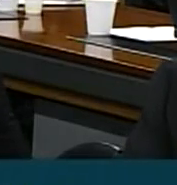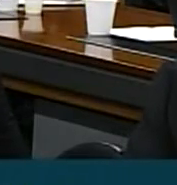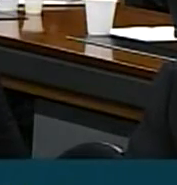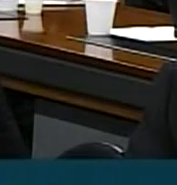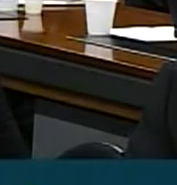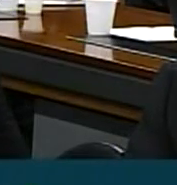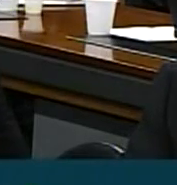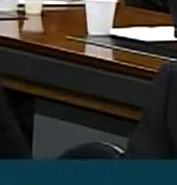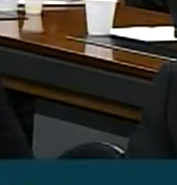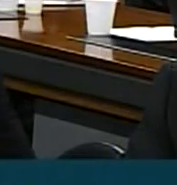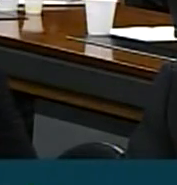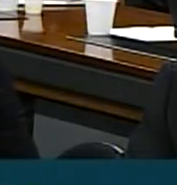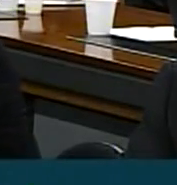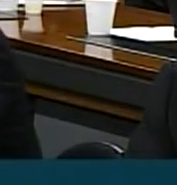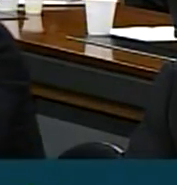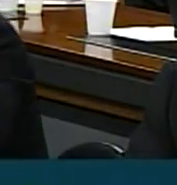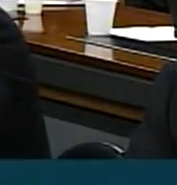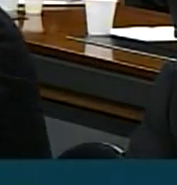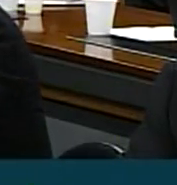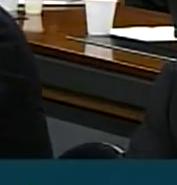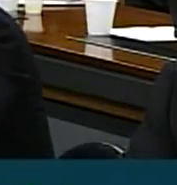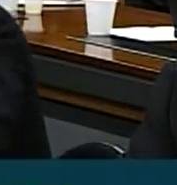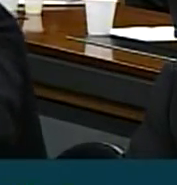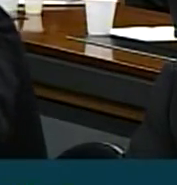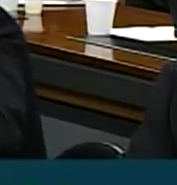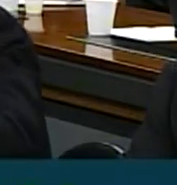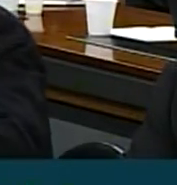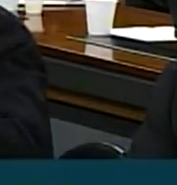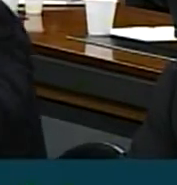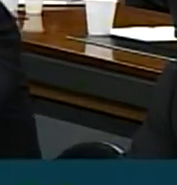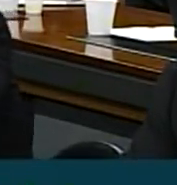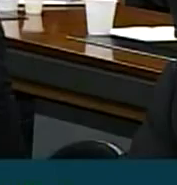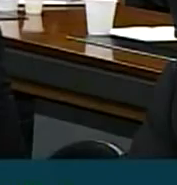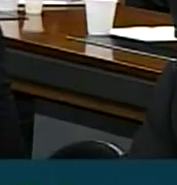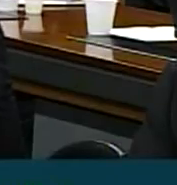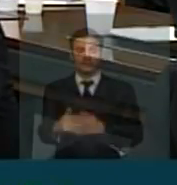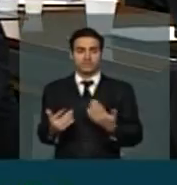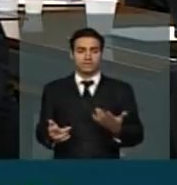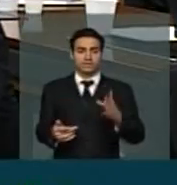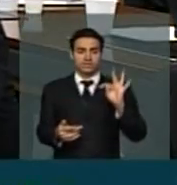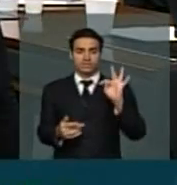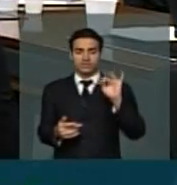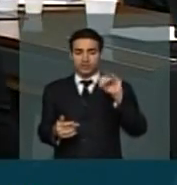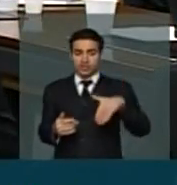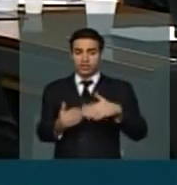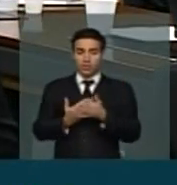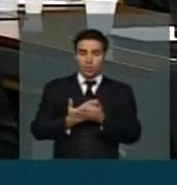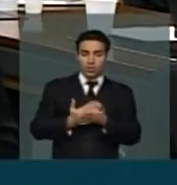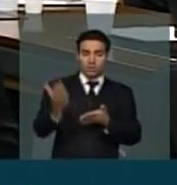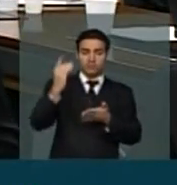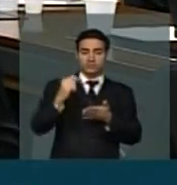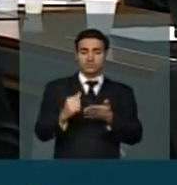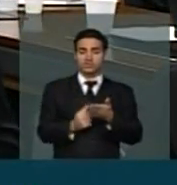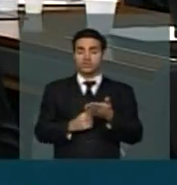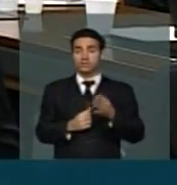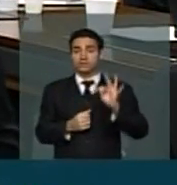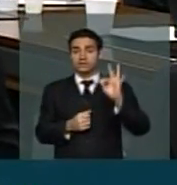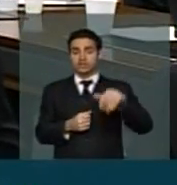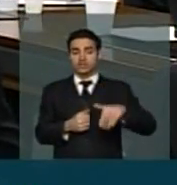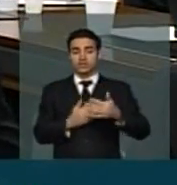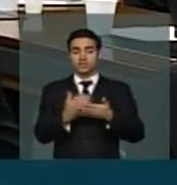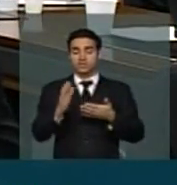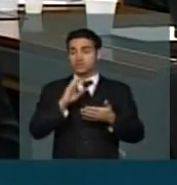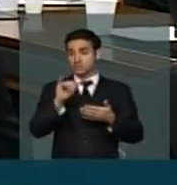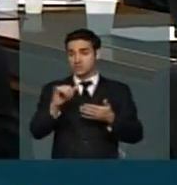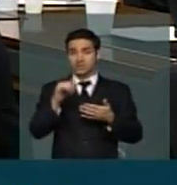pago 0,24. Então, e por outro lado, a TIM iniciou. A TIM iniciou esse negócio de, não, se